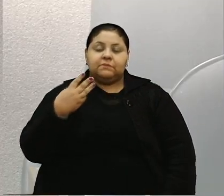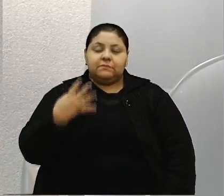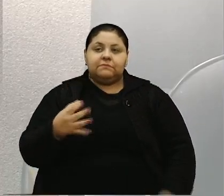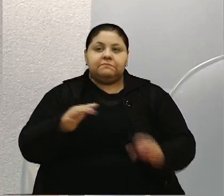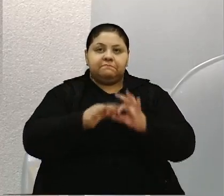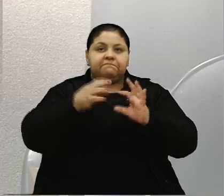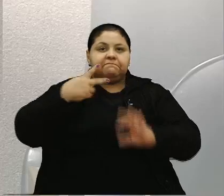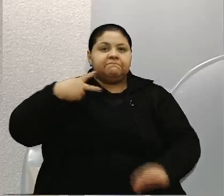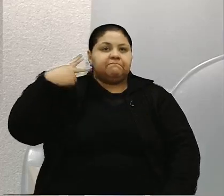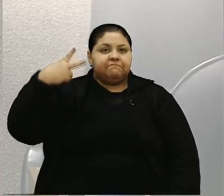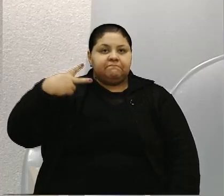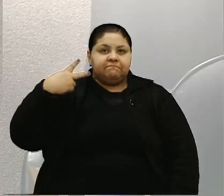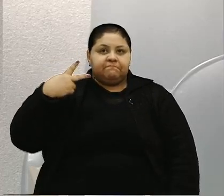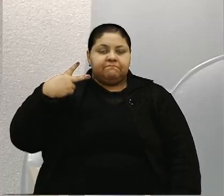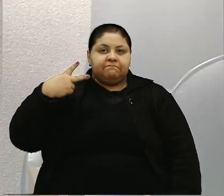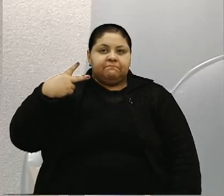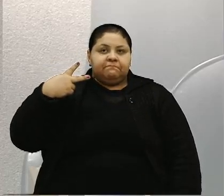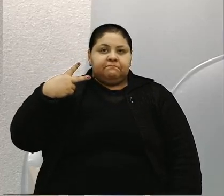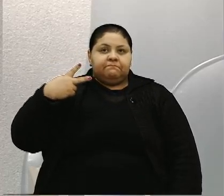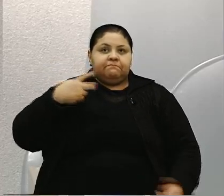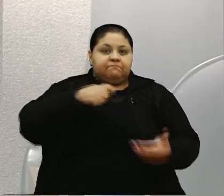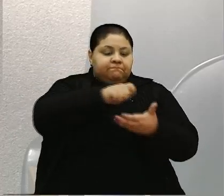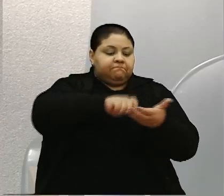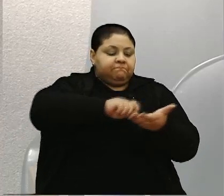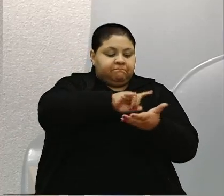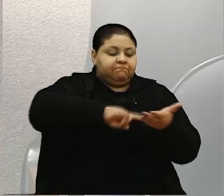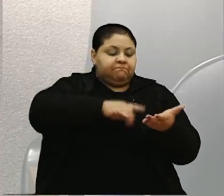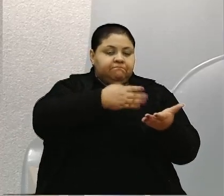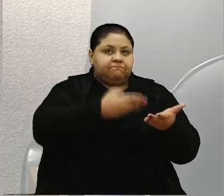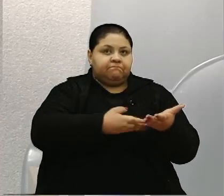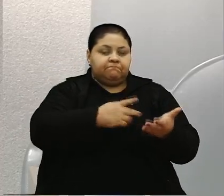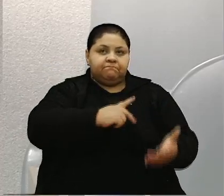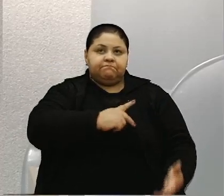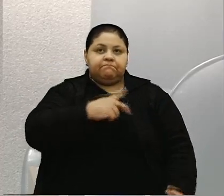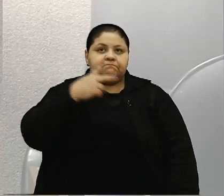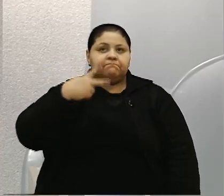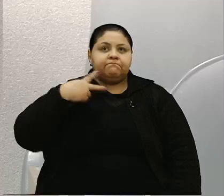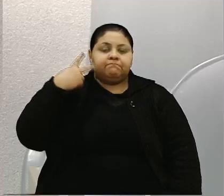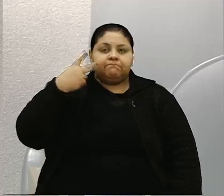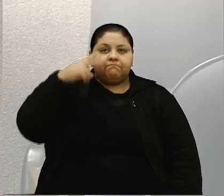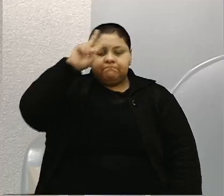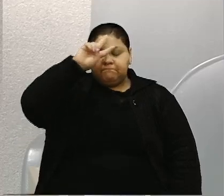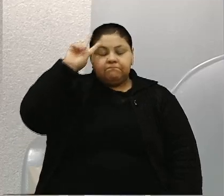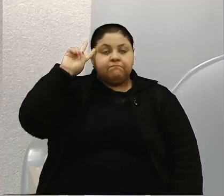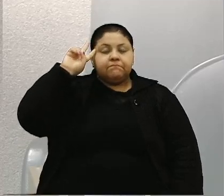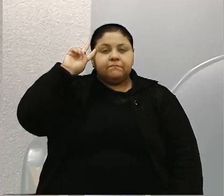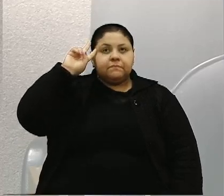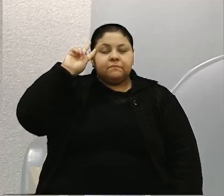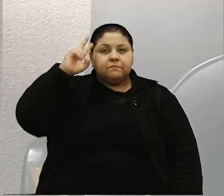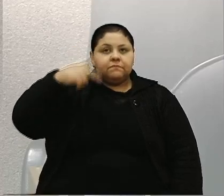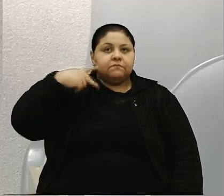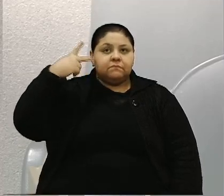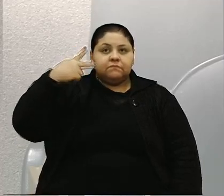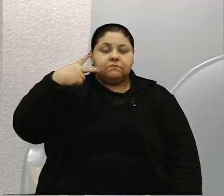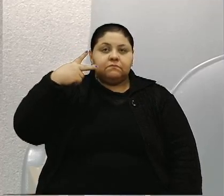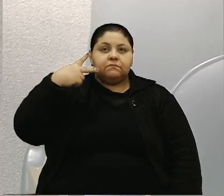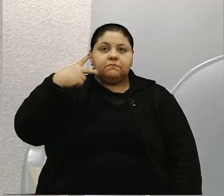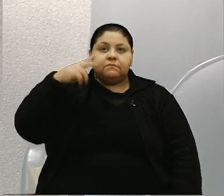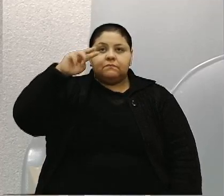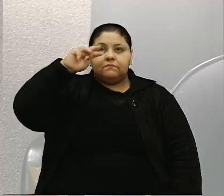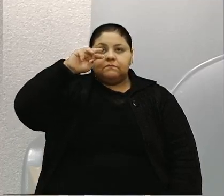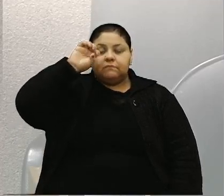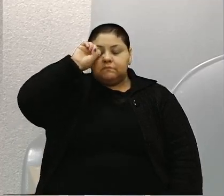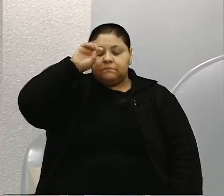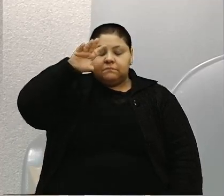emancipação política. Assinam este documento presidente, vereador Velocino Ex, vereador Elisandro